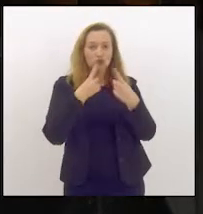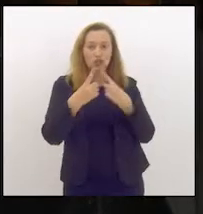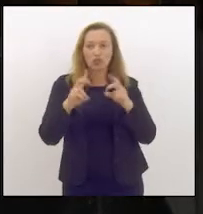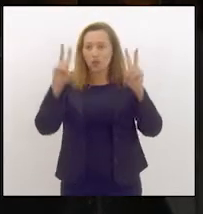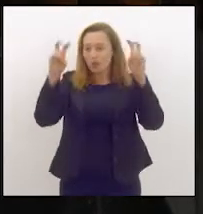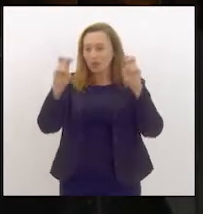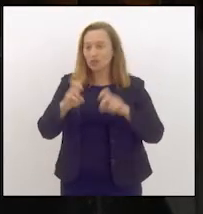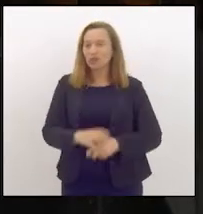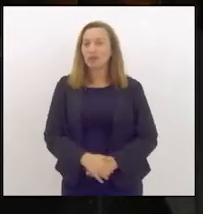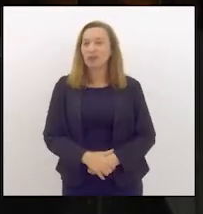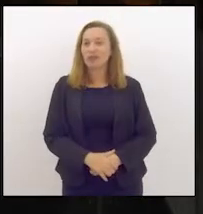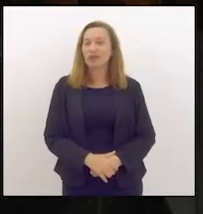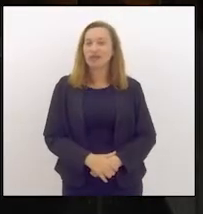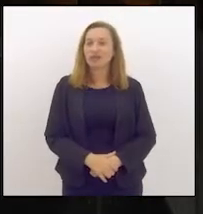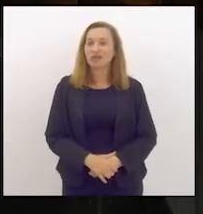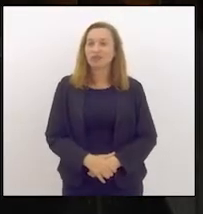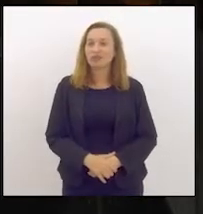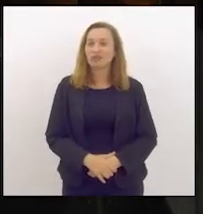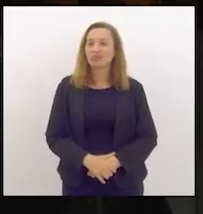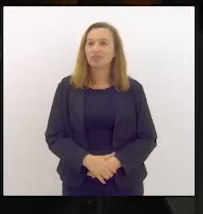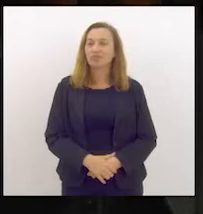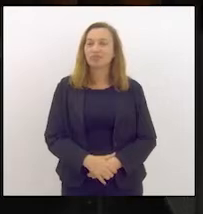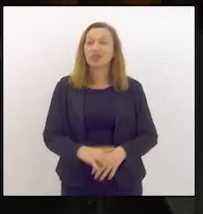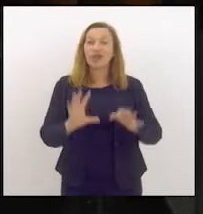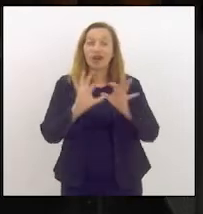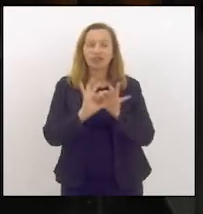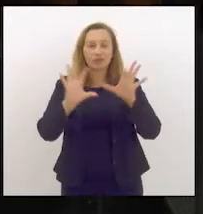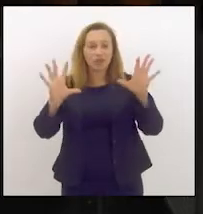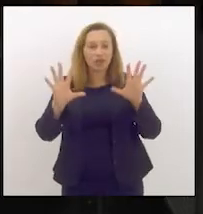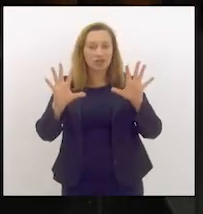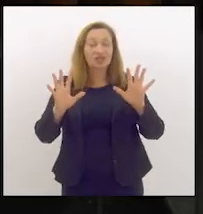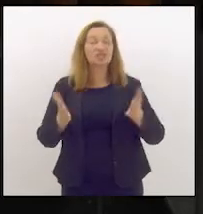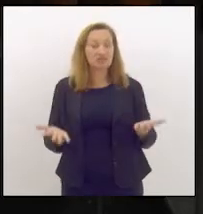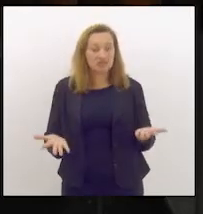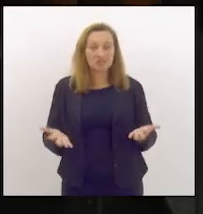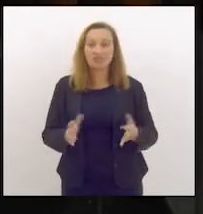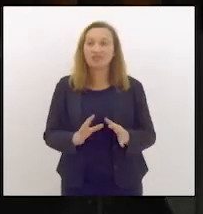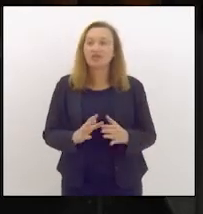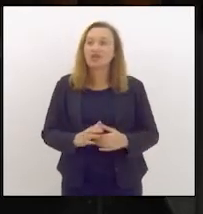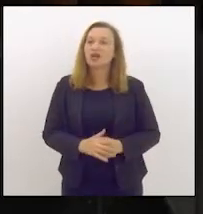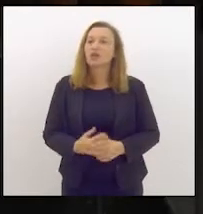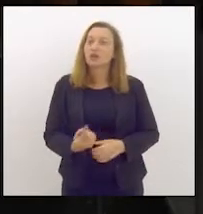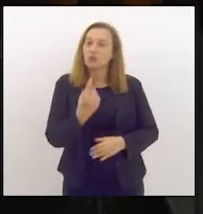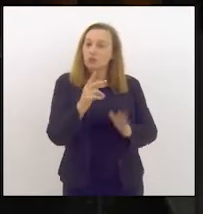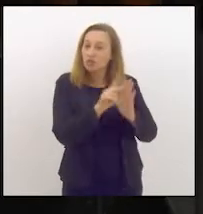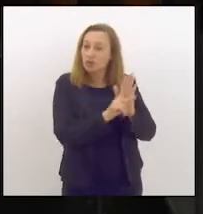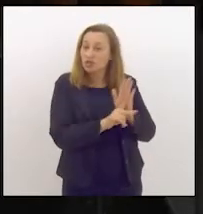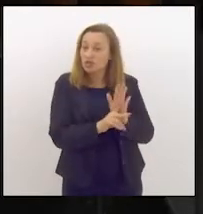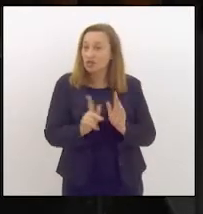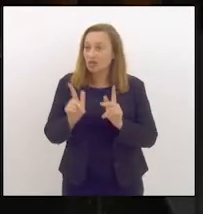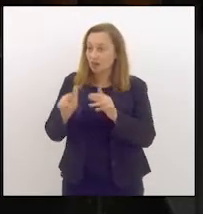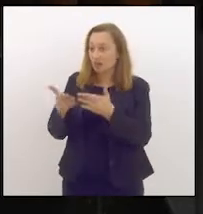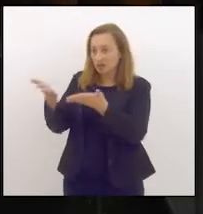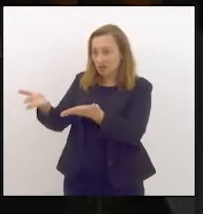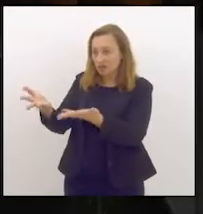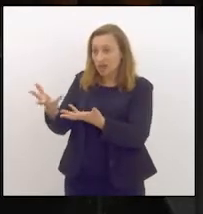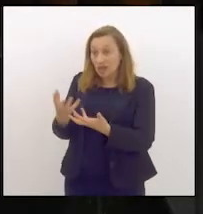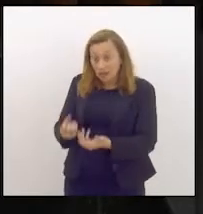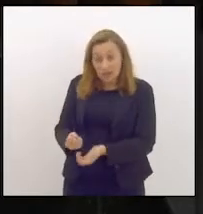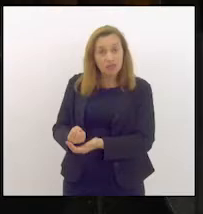é por Óbvio a riqueza da Democracia que permite que um projeto dessa natureza tenha